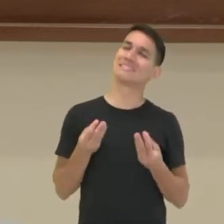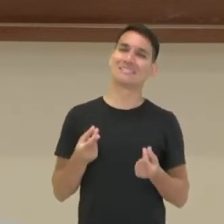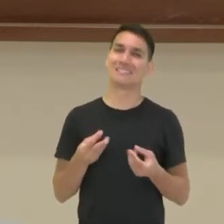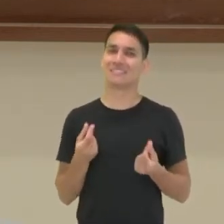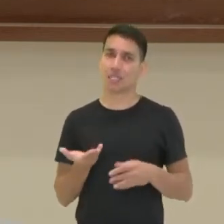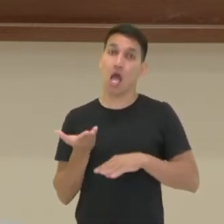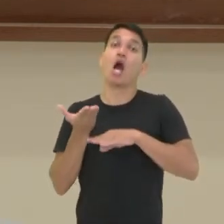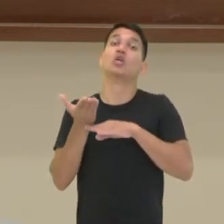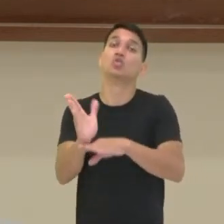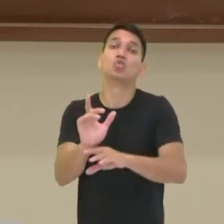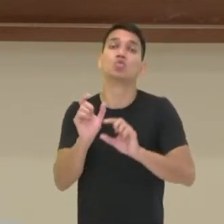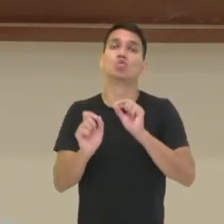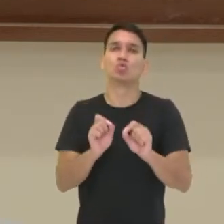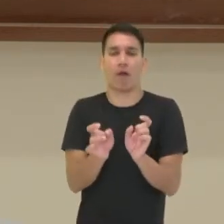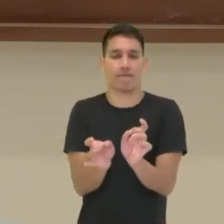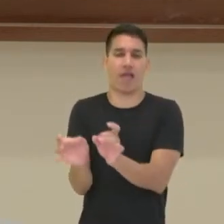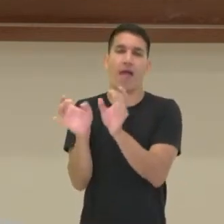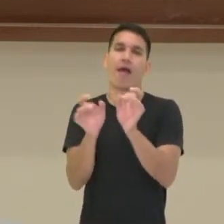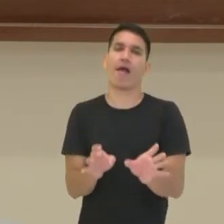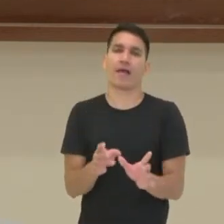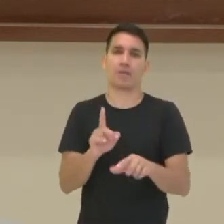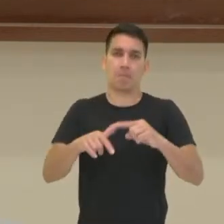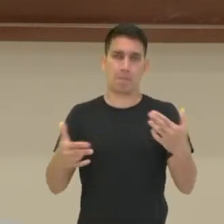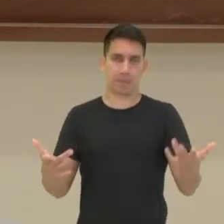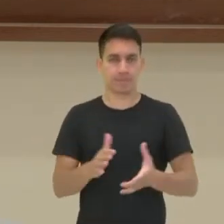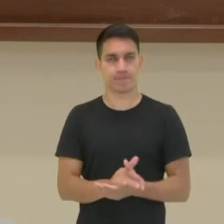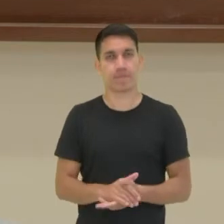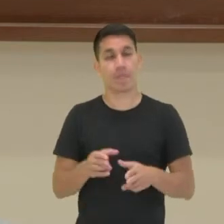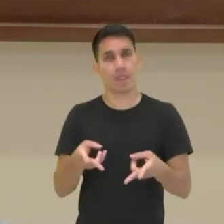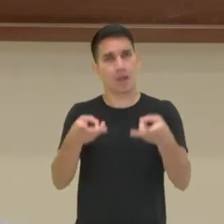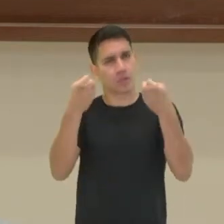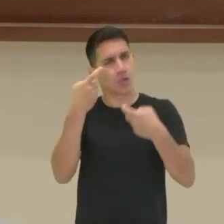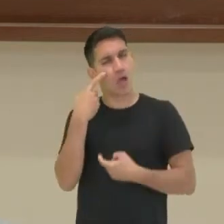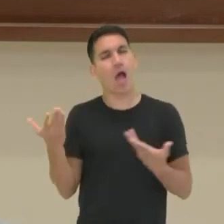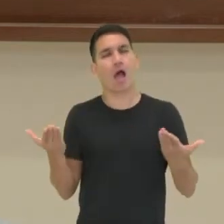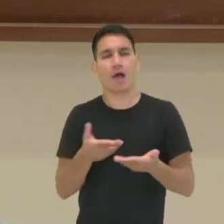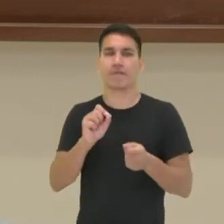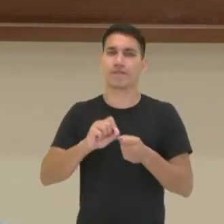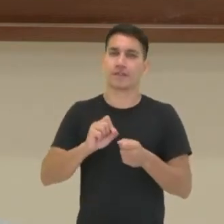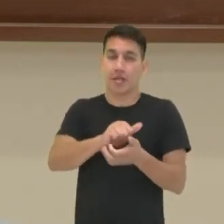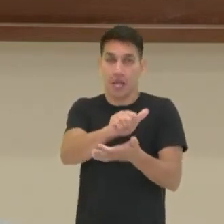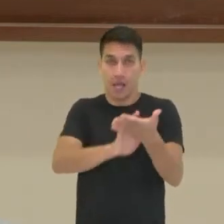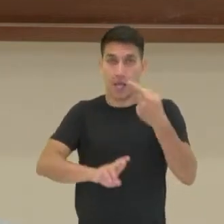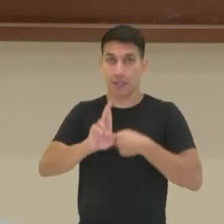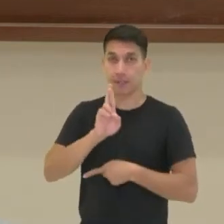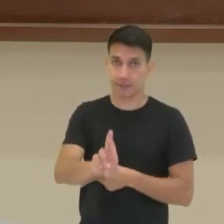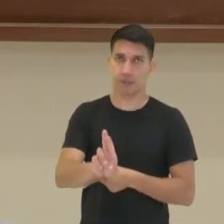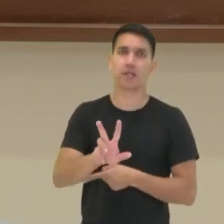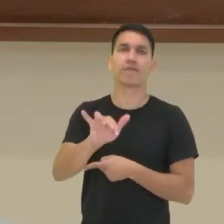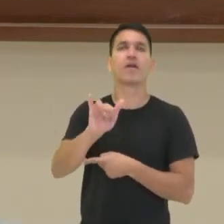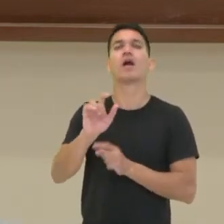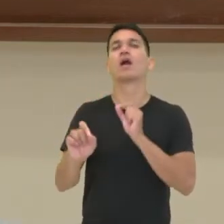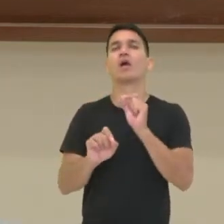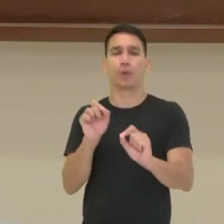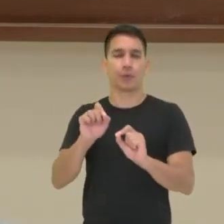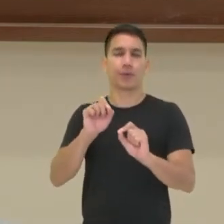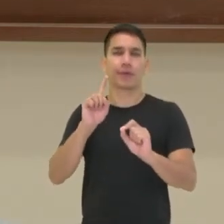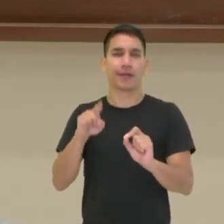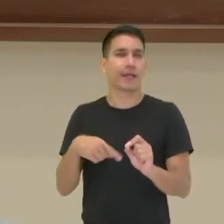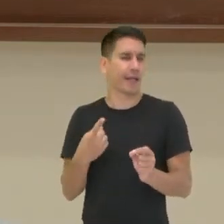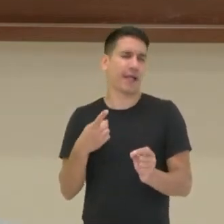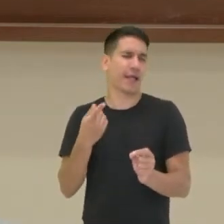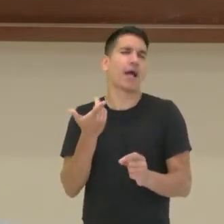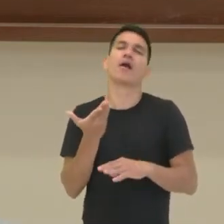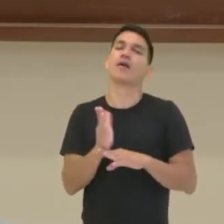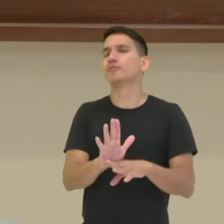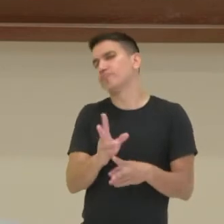Ajuda muito na venda do produto. Vamos agora, então, desenvolver uma atividade, vamos responder a uma questão para